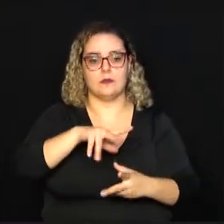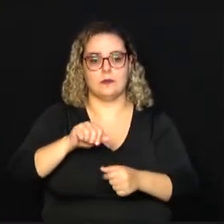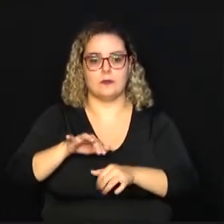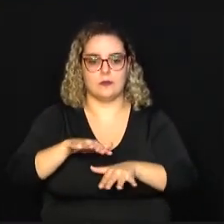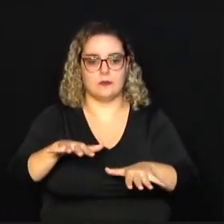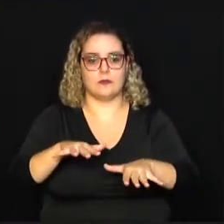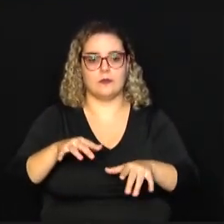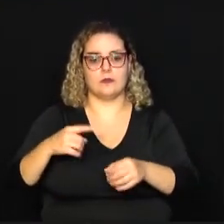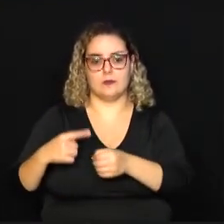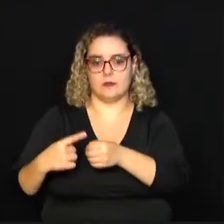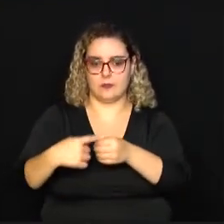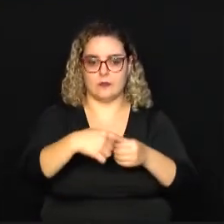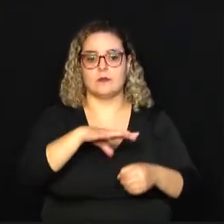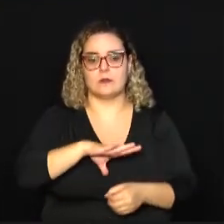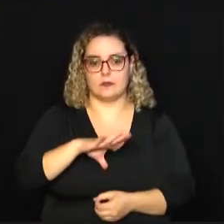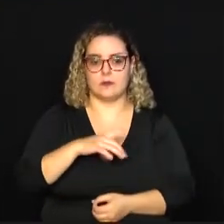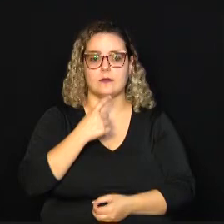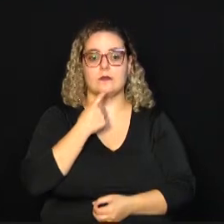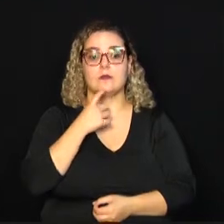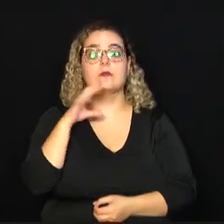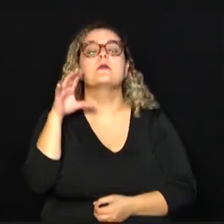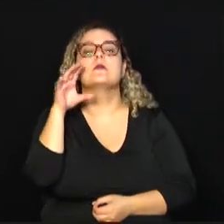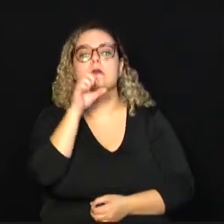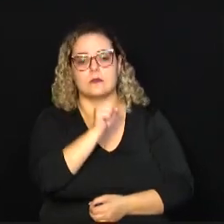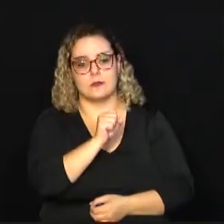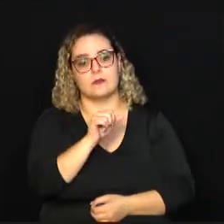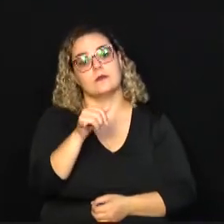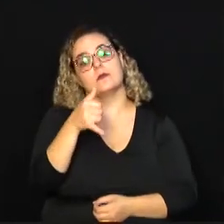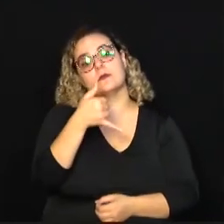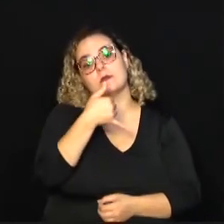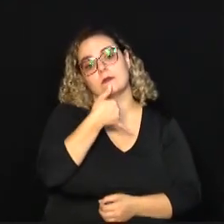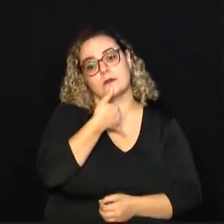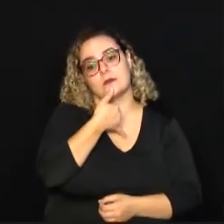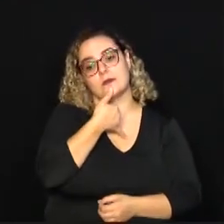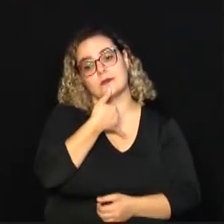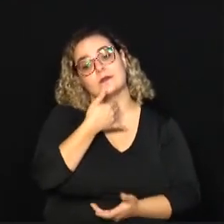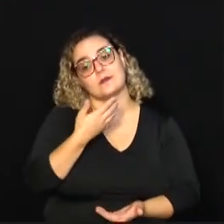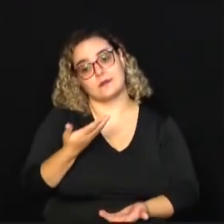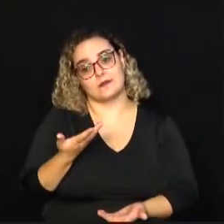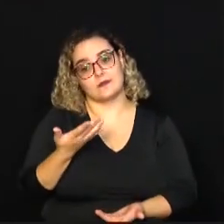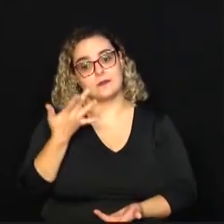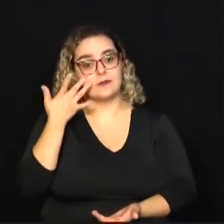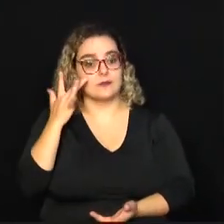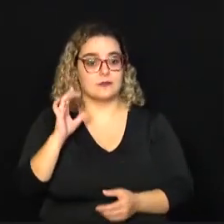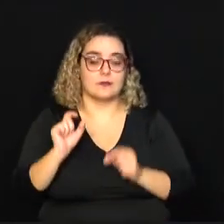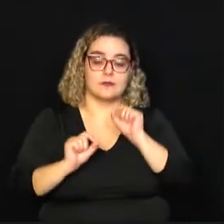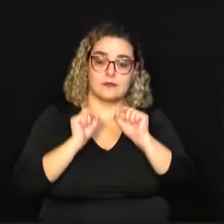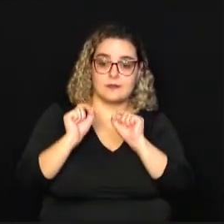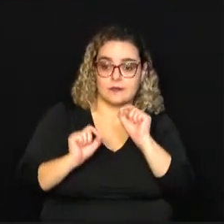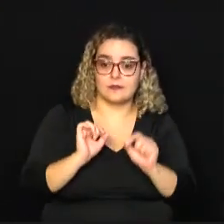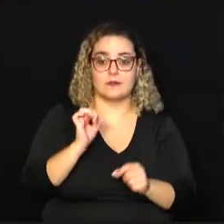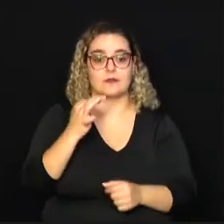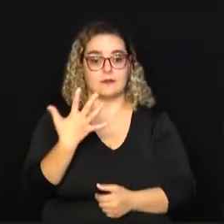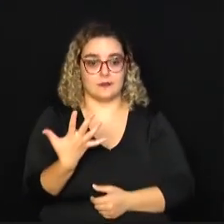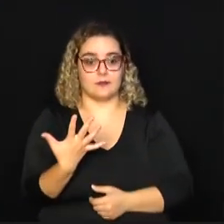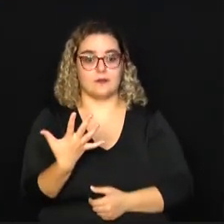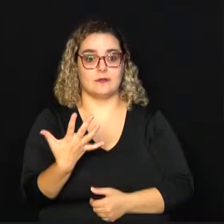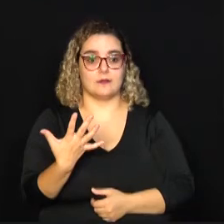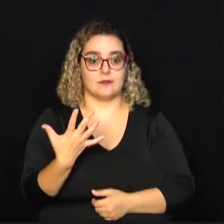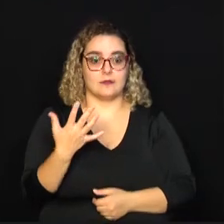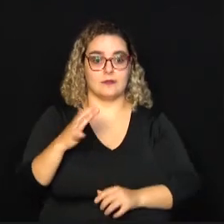Gente, vou ser muito rápida, infelizmente, né? Eu não sei o que aconteceu, são essas coisas que diz